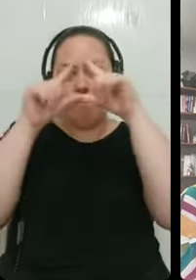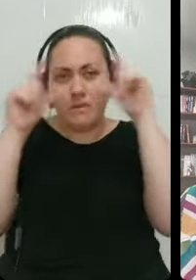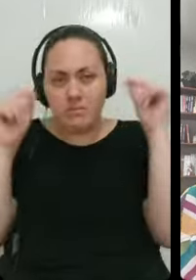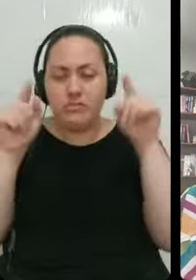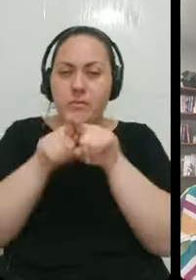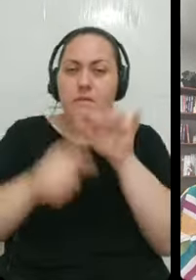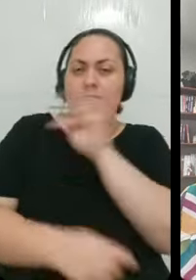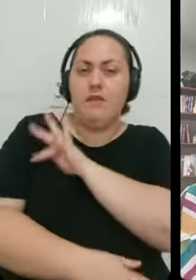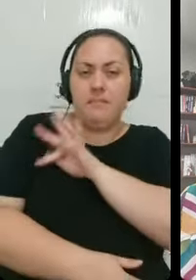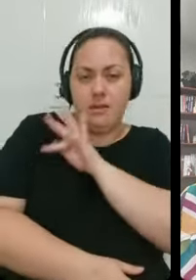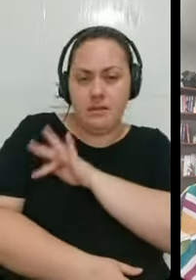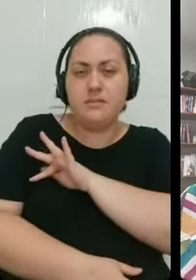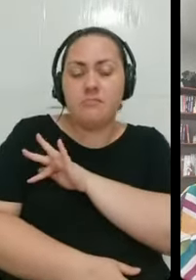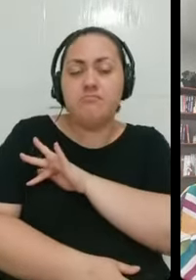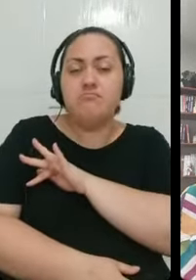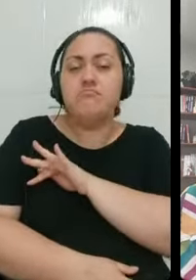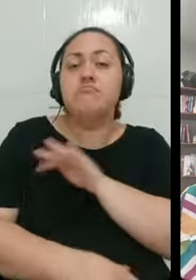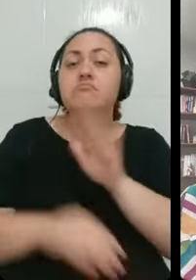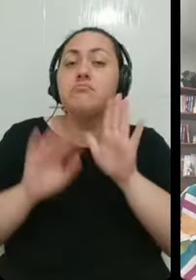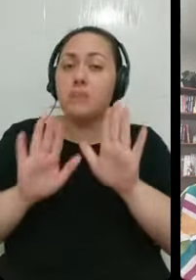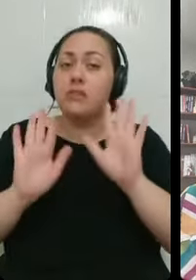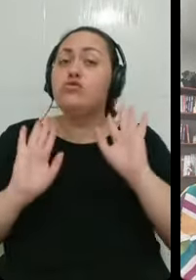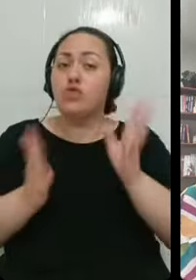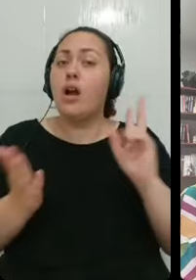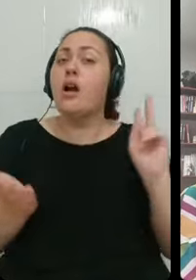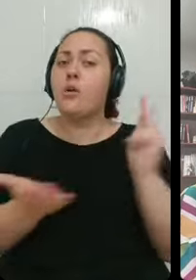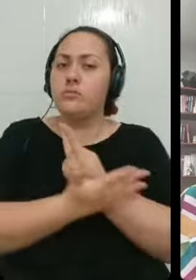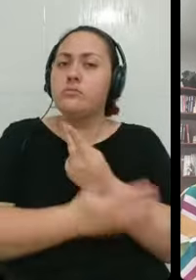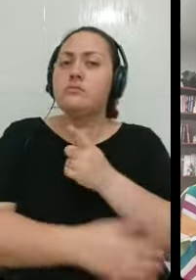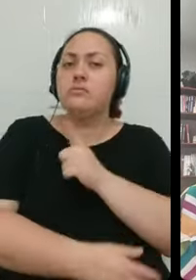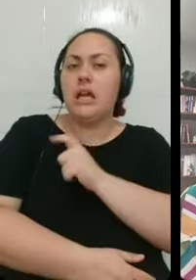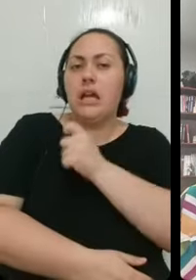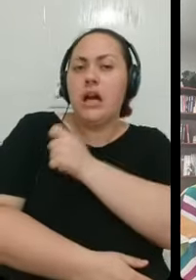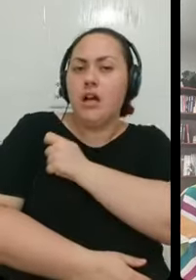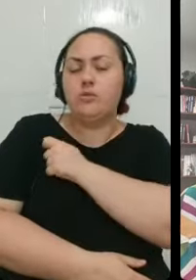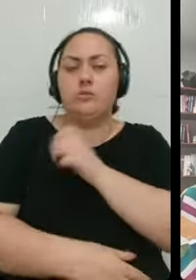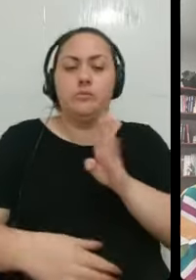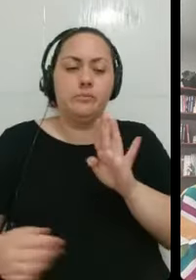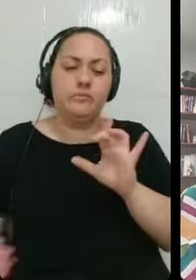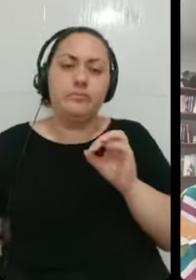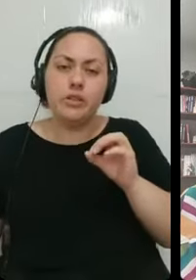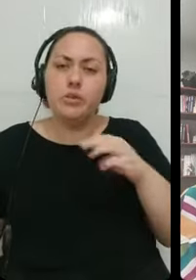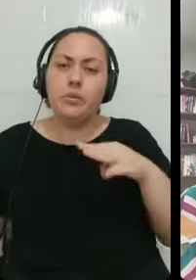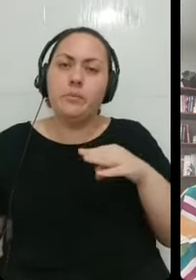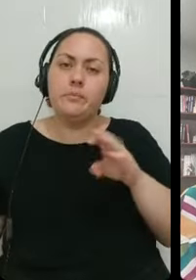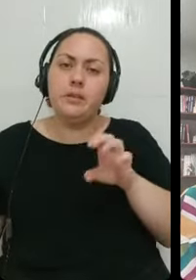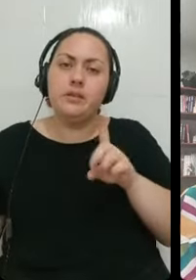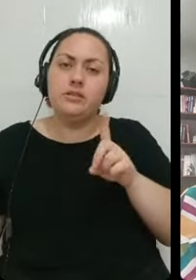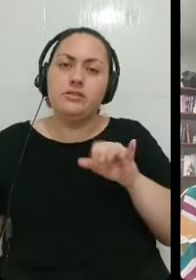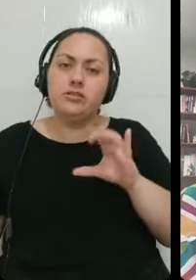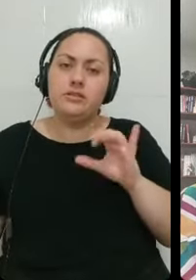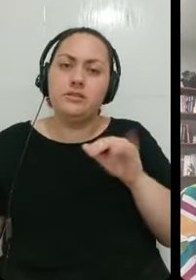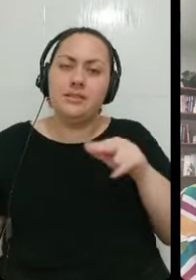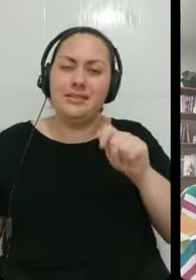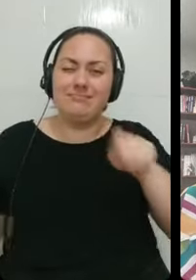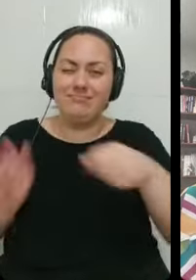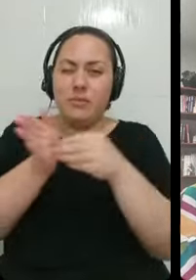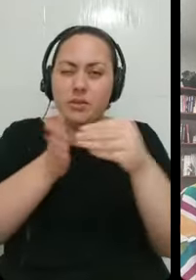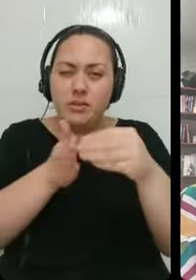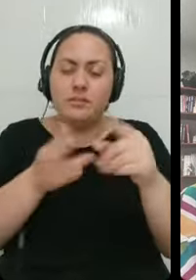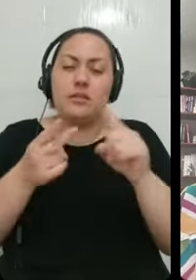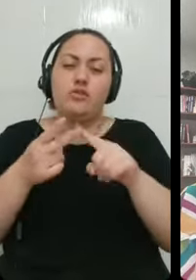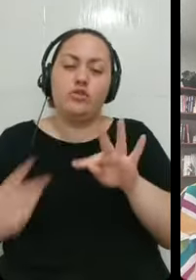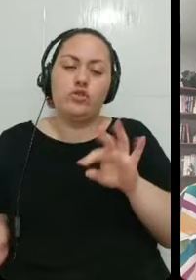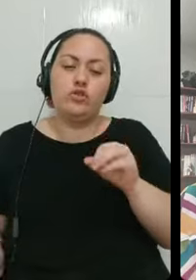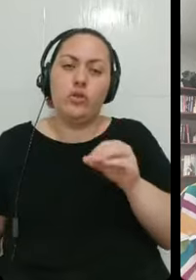farmácia, né? Mas nós já tivemos alunos da biomedicina, da toxicologia analítica, da